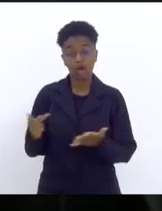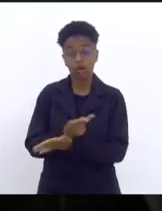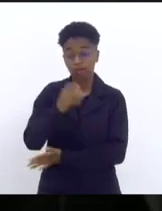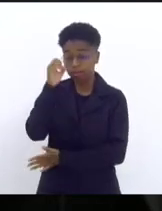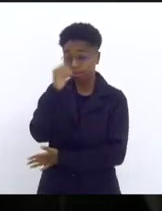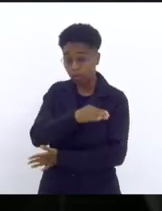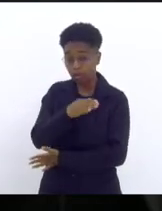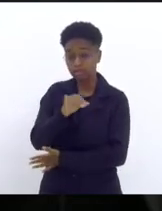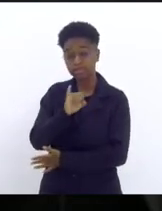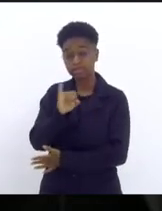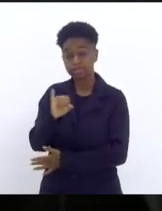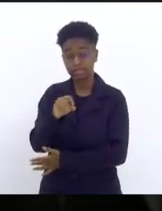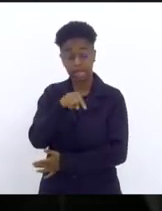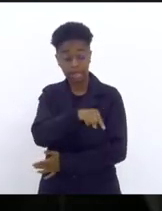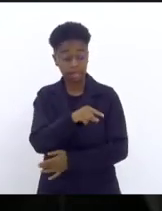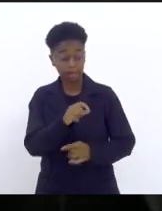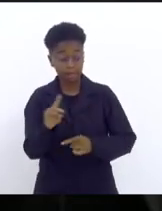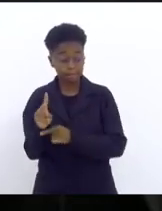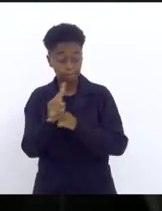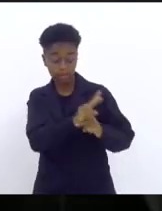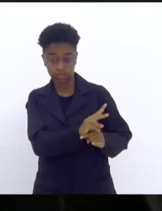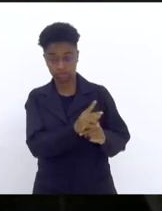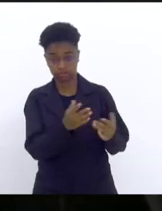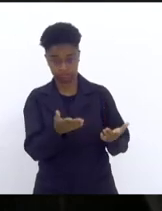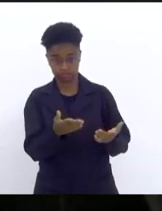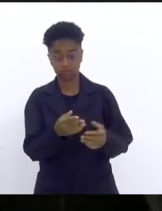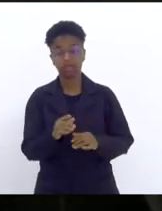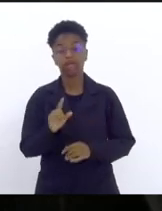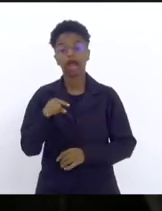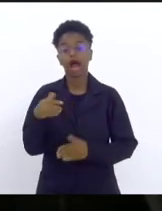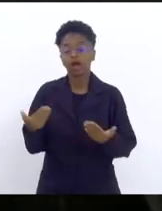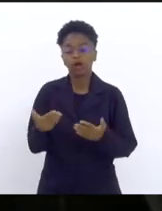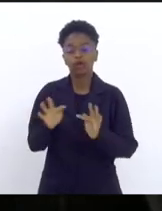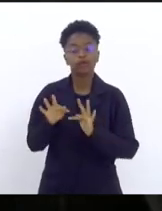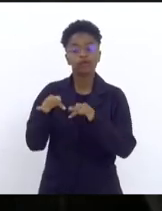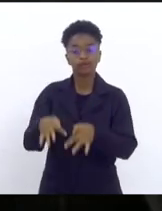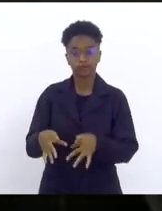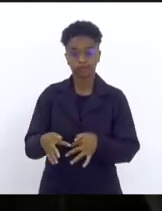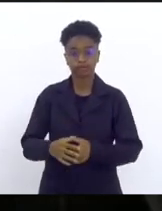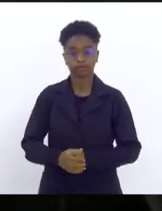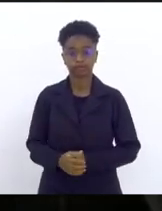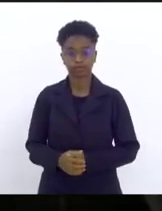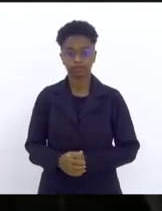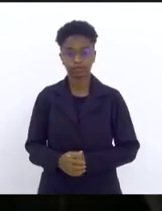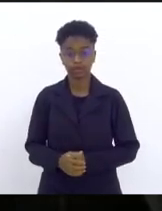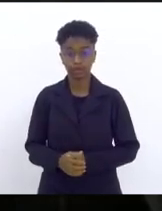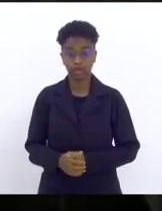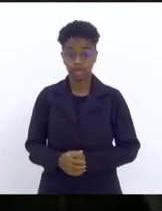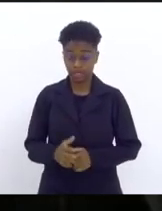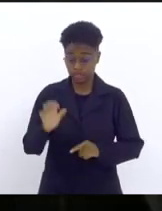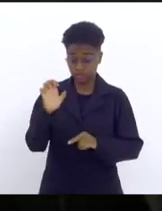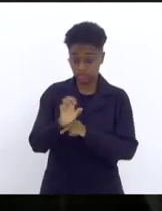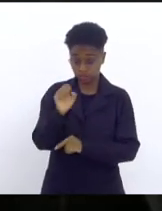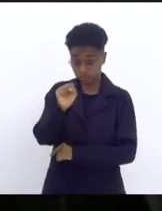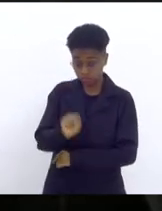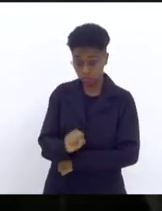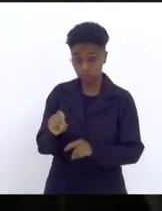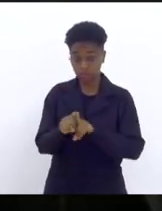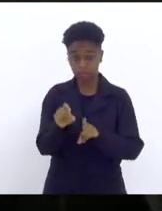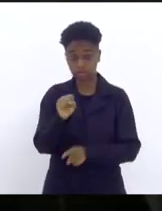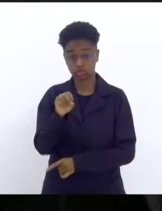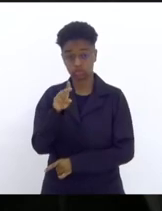emprestado e para encerrar a senhora presidente os estados do sul Sudeste